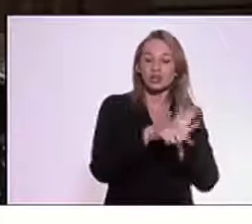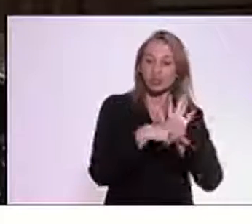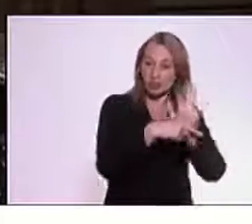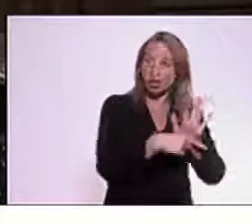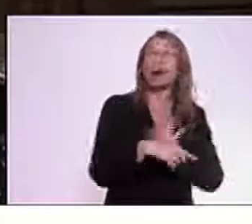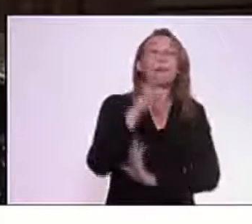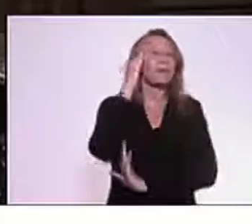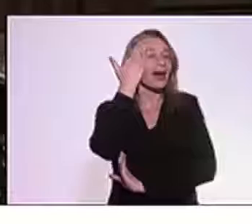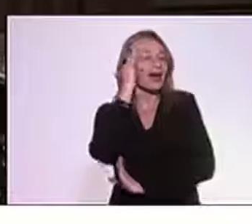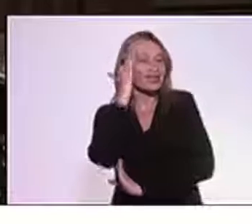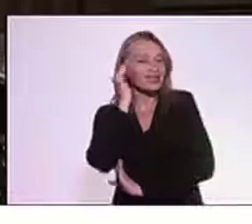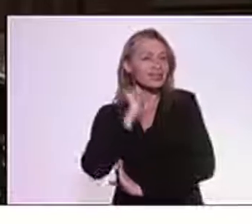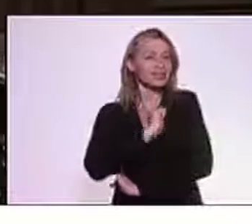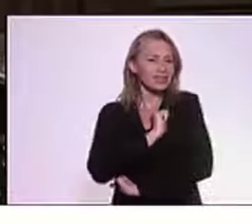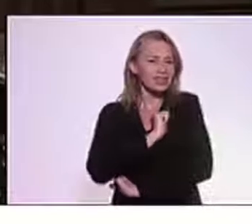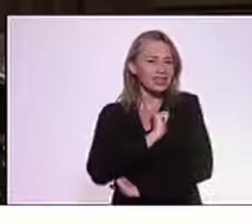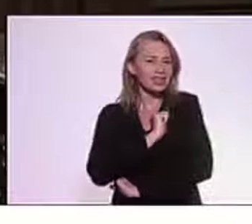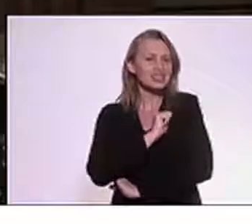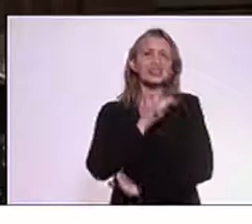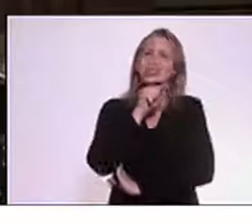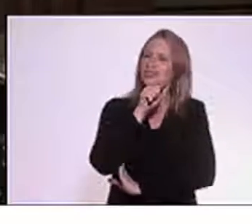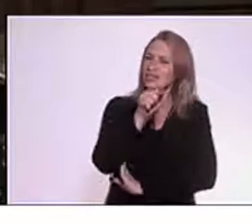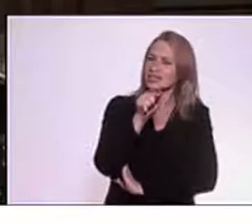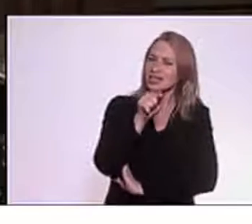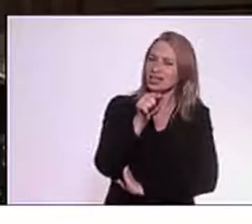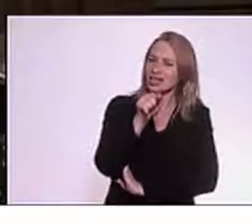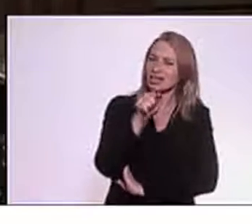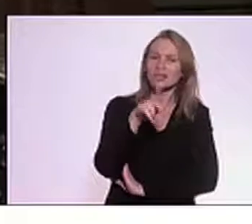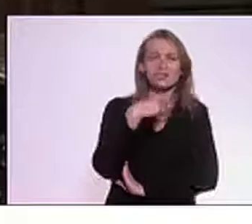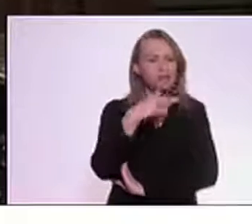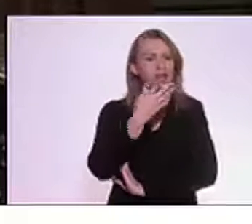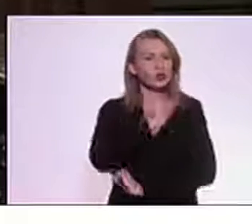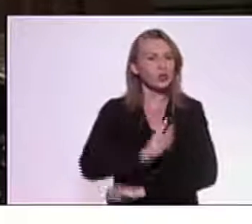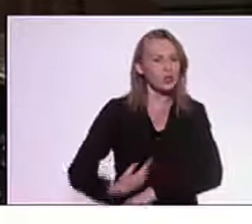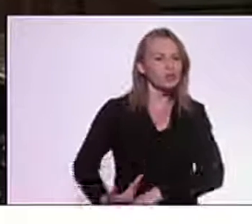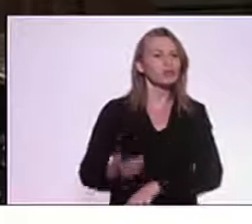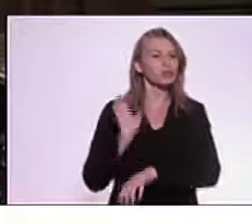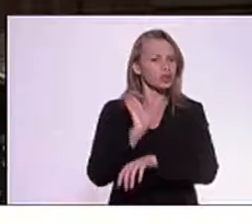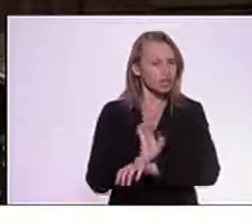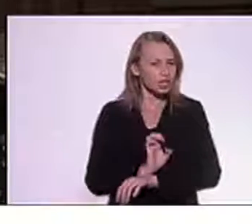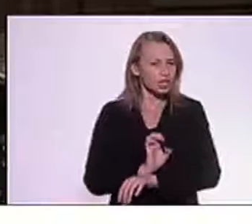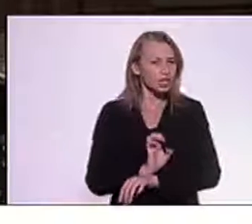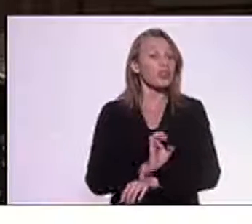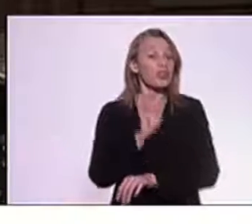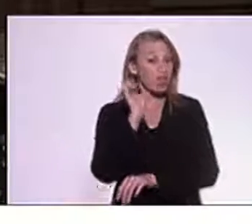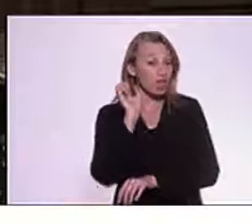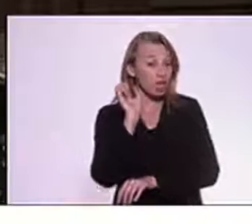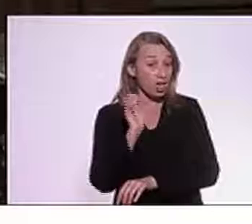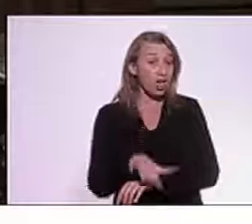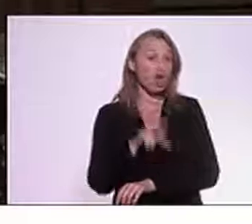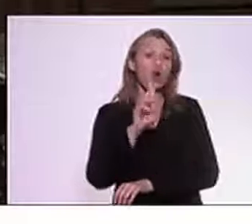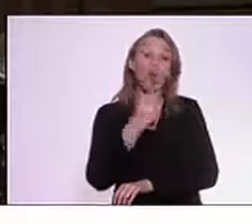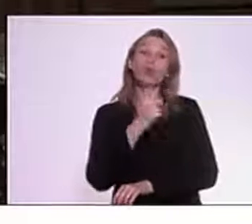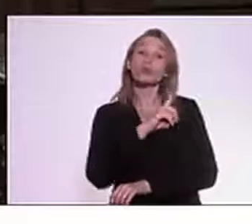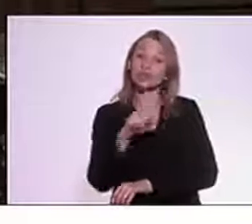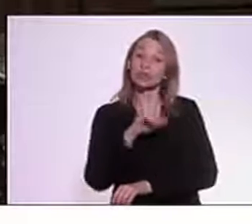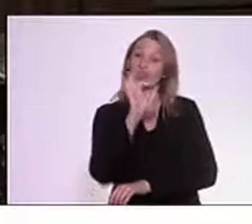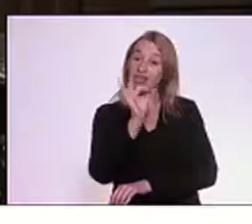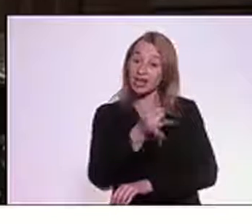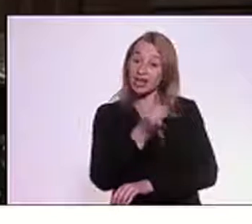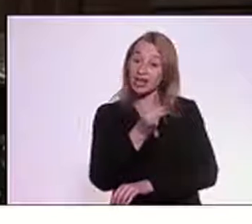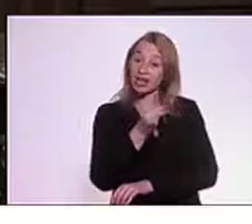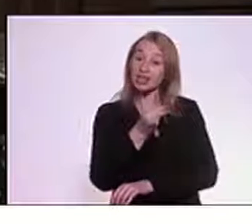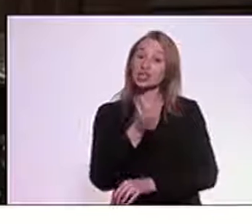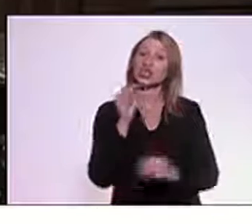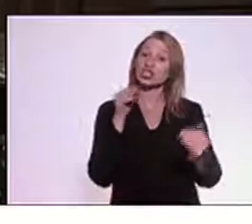para entender se essa decisão do governo do Estado está ou não em desconformidade